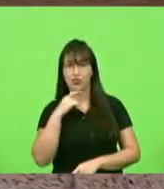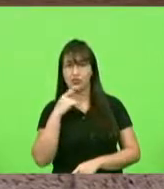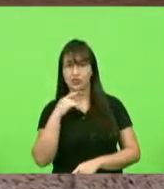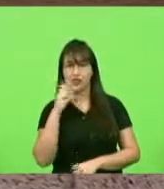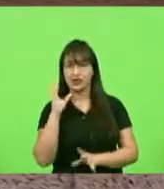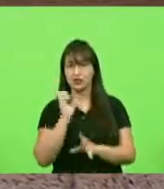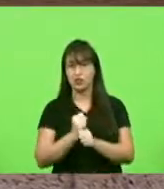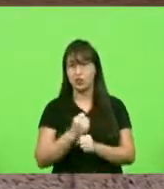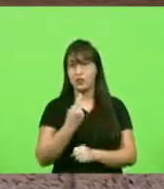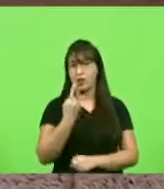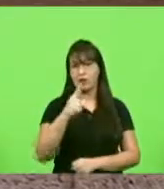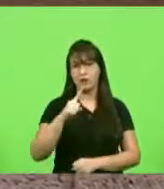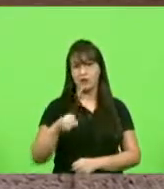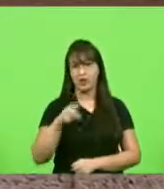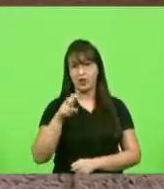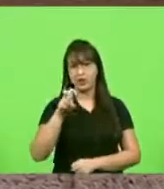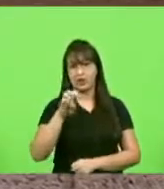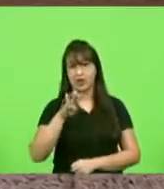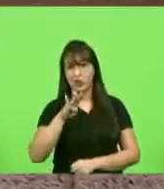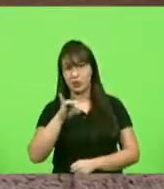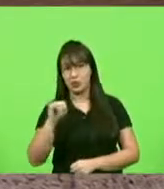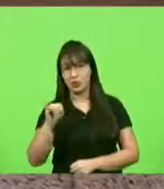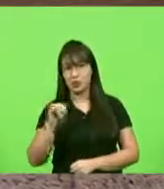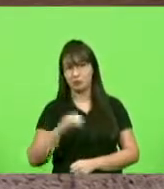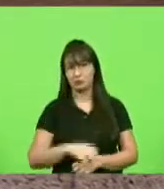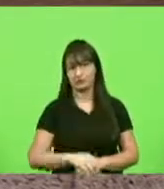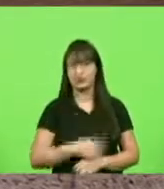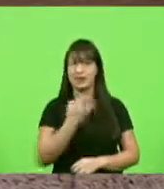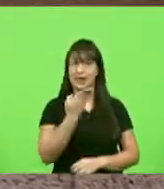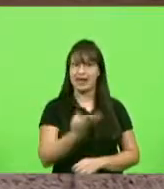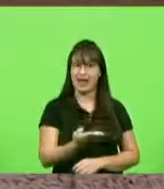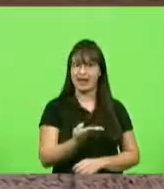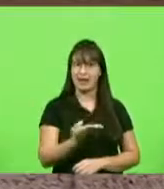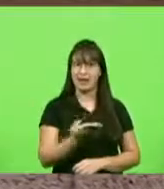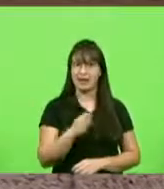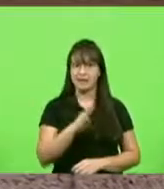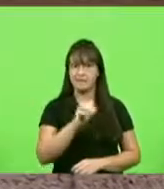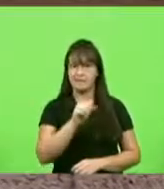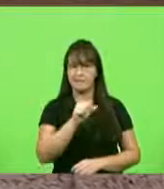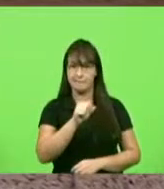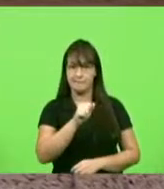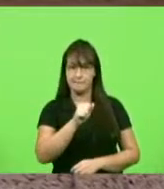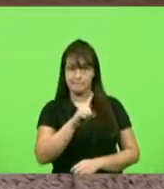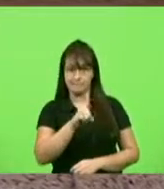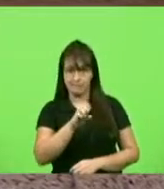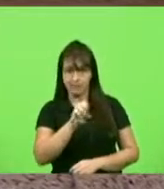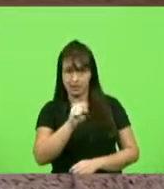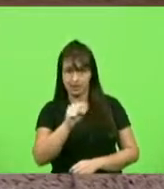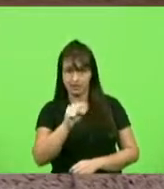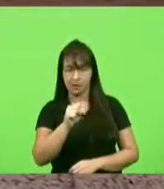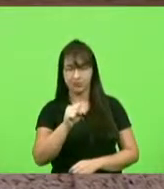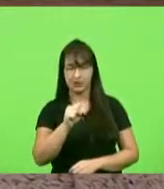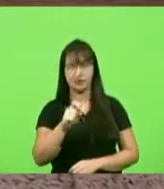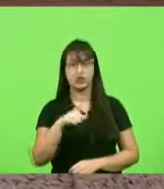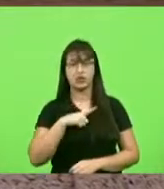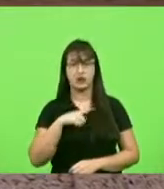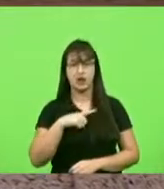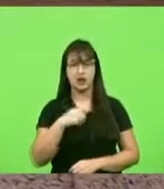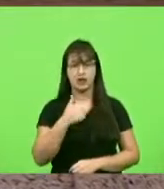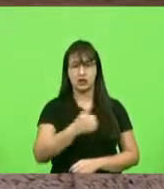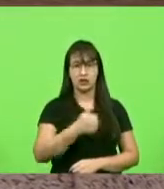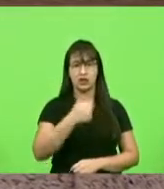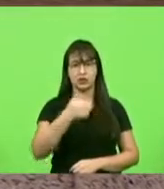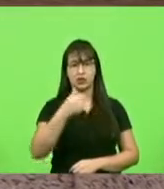1,5 bilhão de reais. O próprio BADESC, que teve um crescimento de 183% do ano de 2019 para o